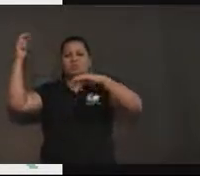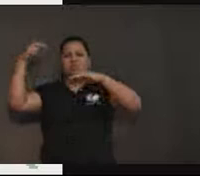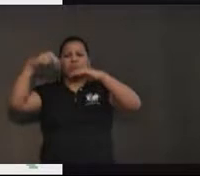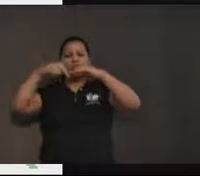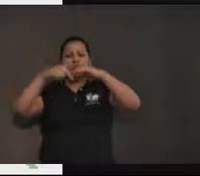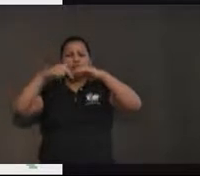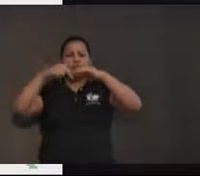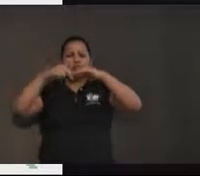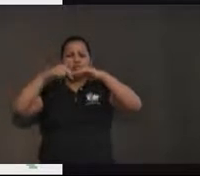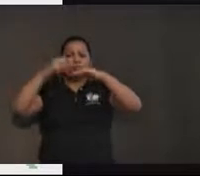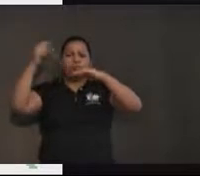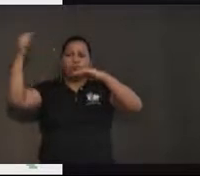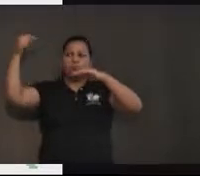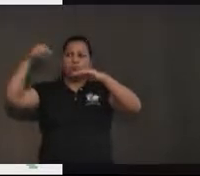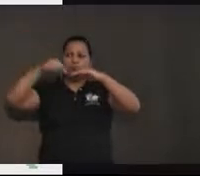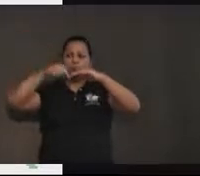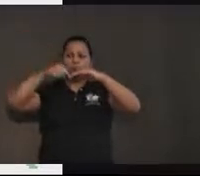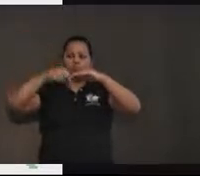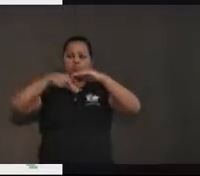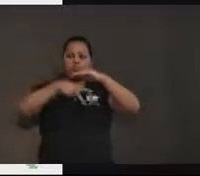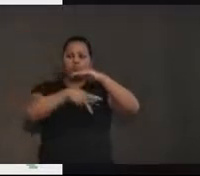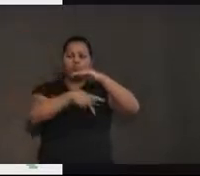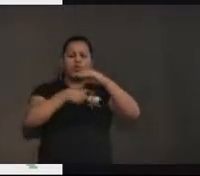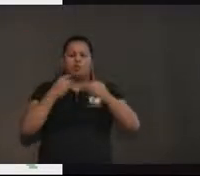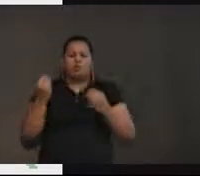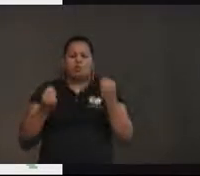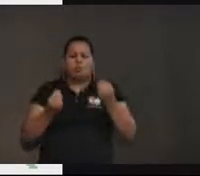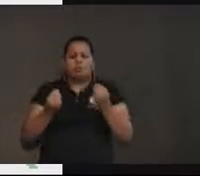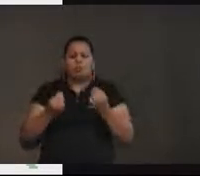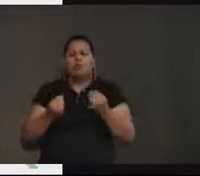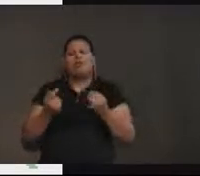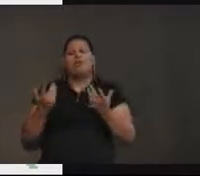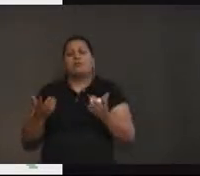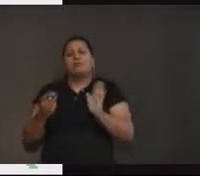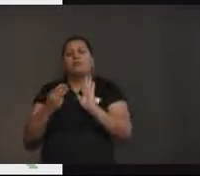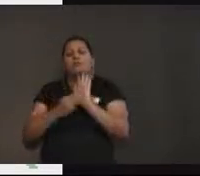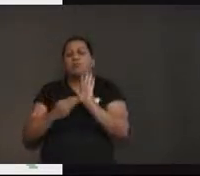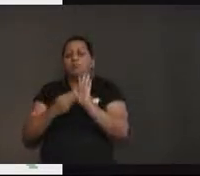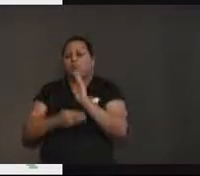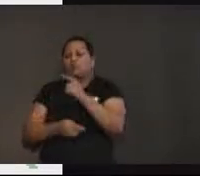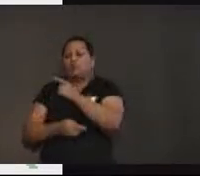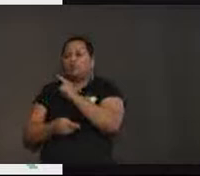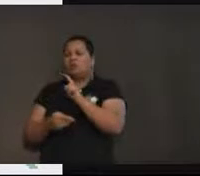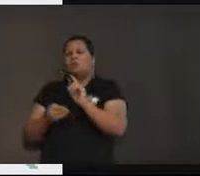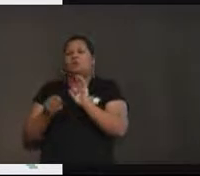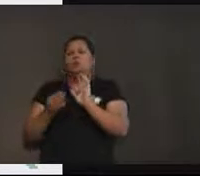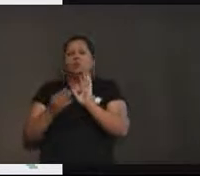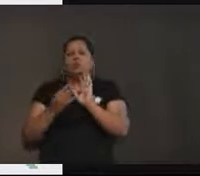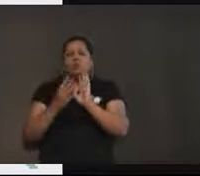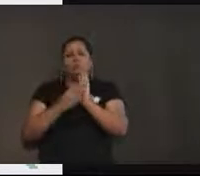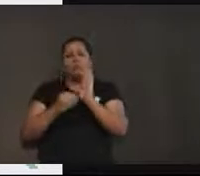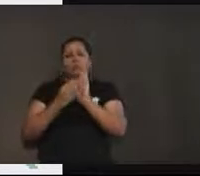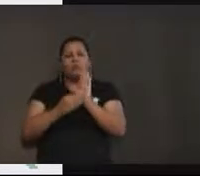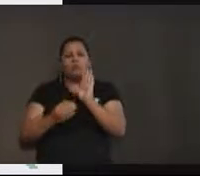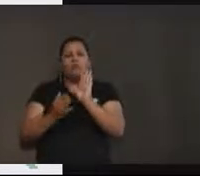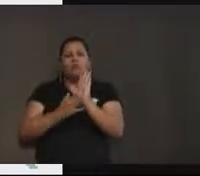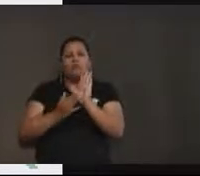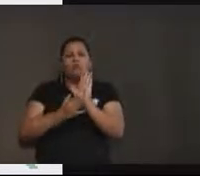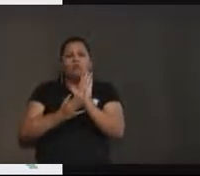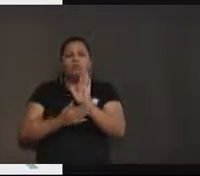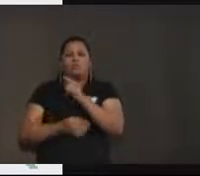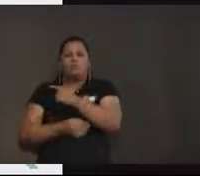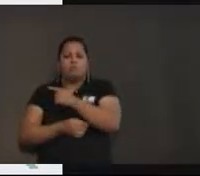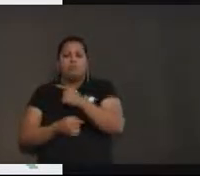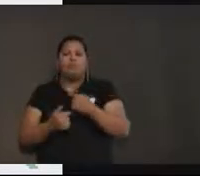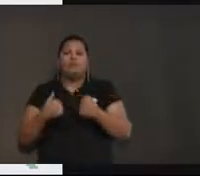indefinidamente então o modelo proposto foi esse eu já estudei problemas com esse tipo